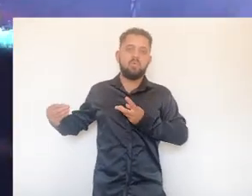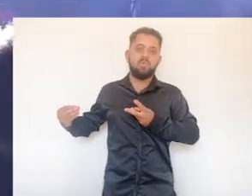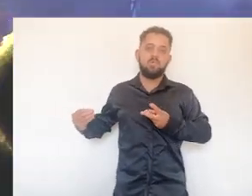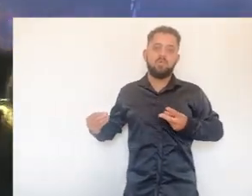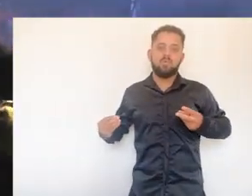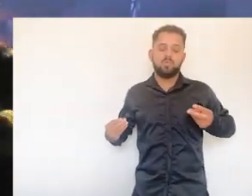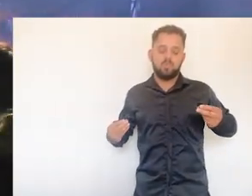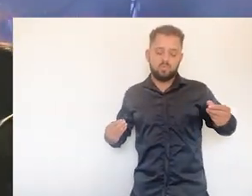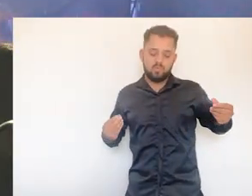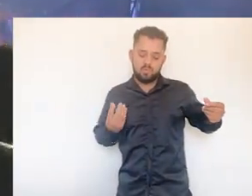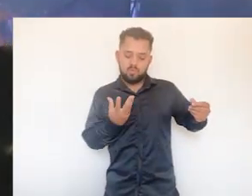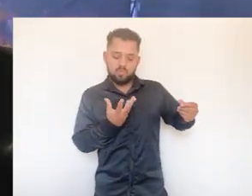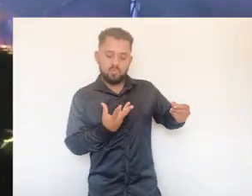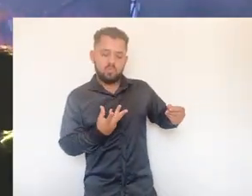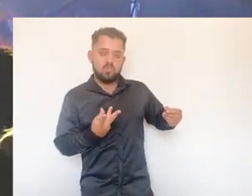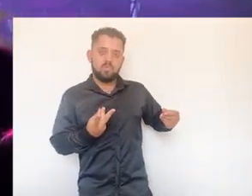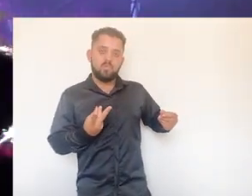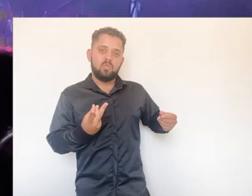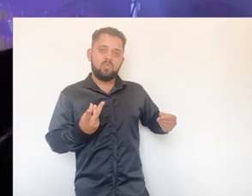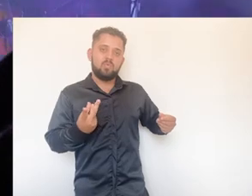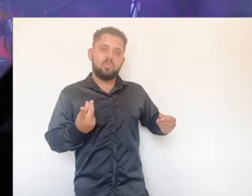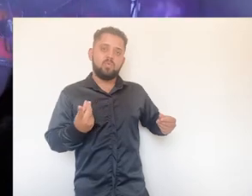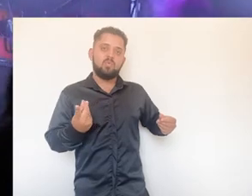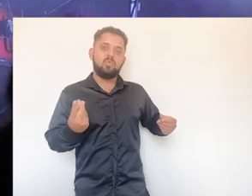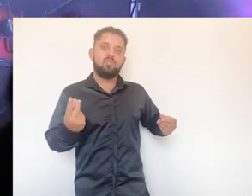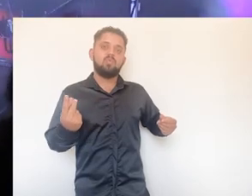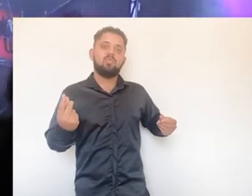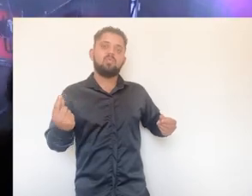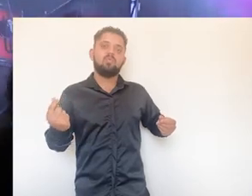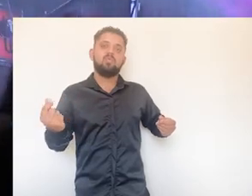tempo assim se tecia,